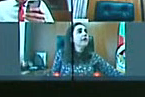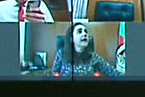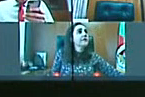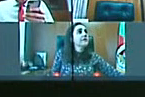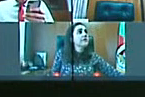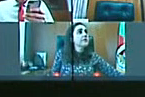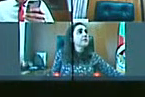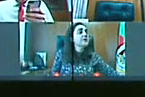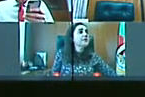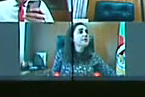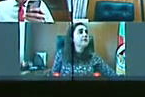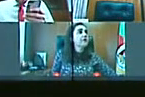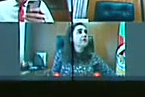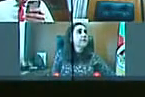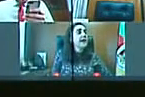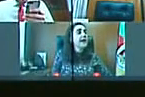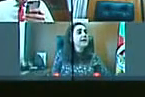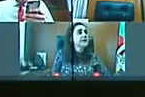Deputado Tenente Coronel Zucco.